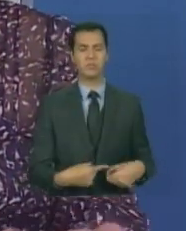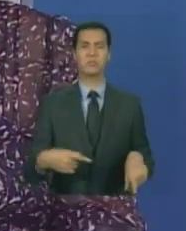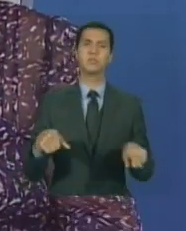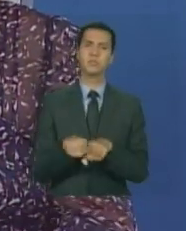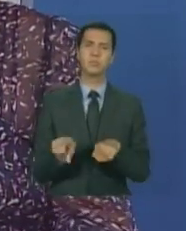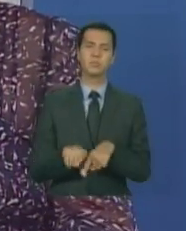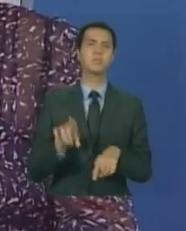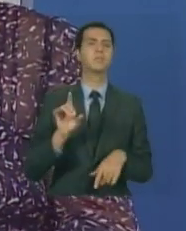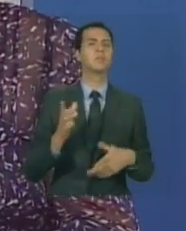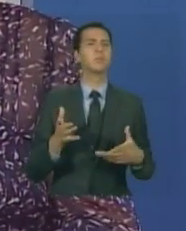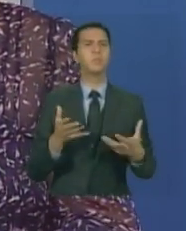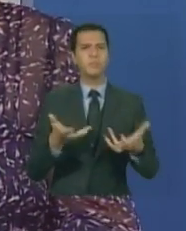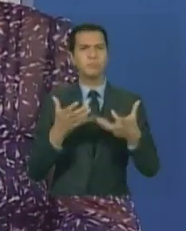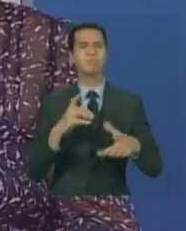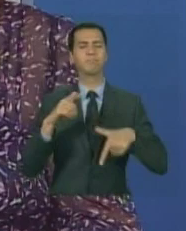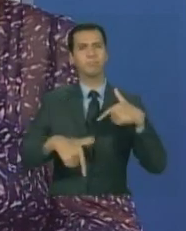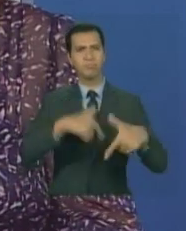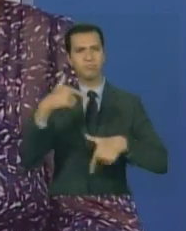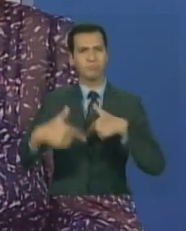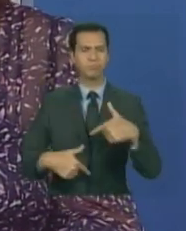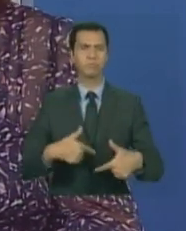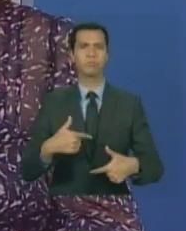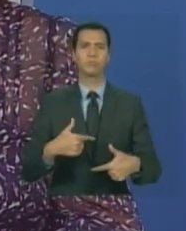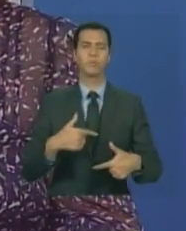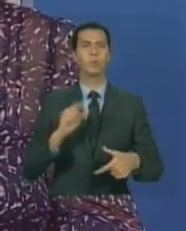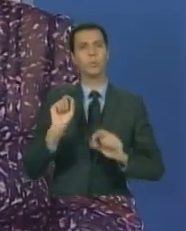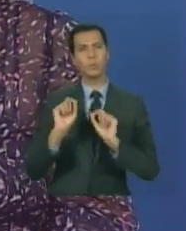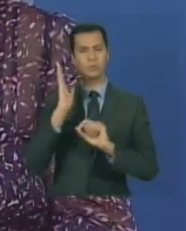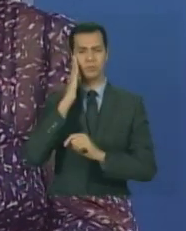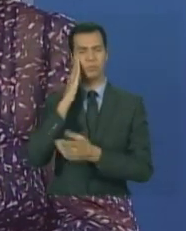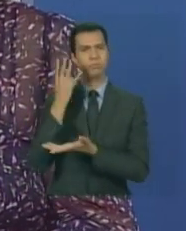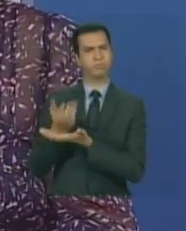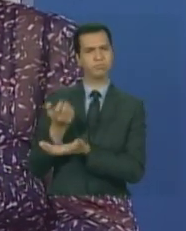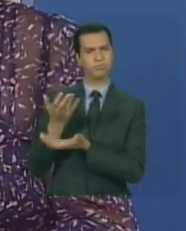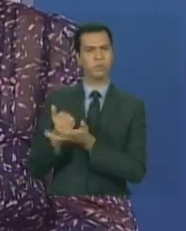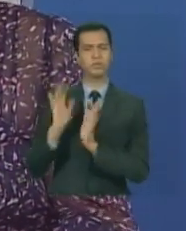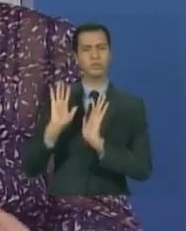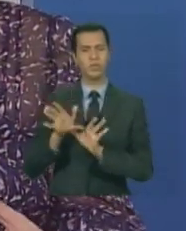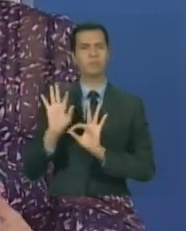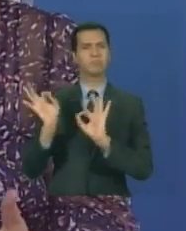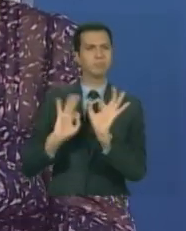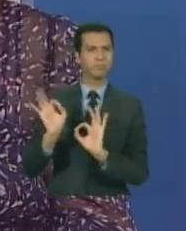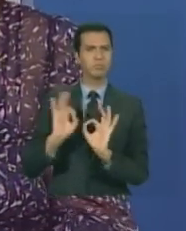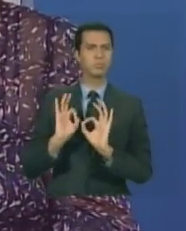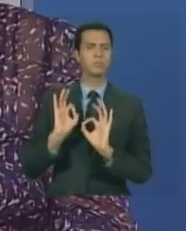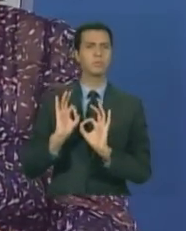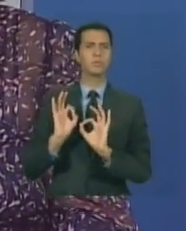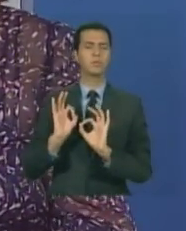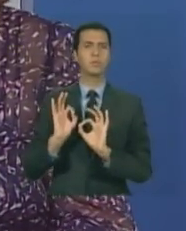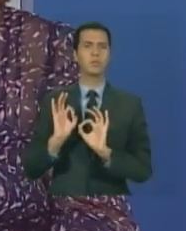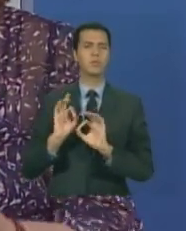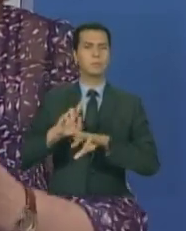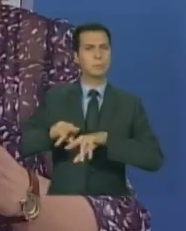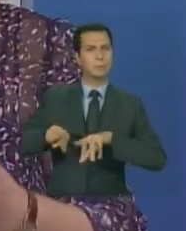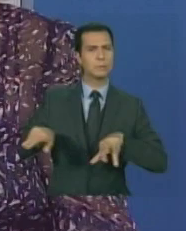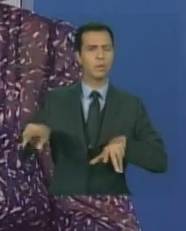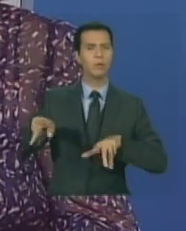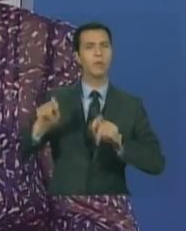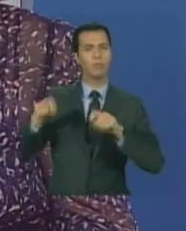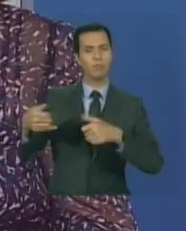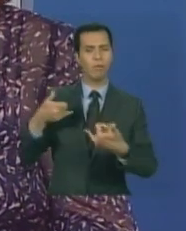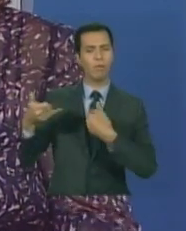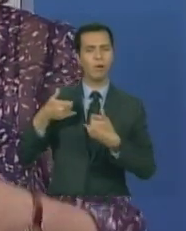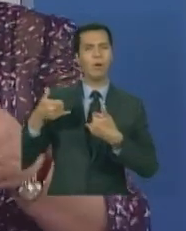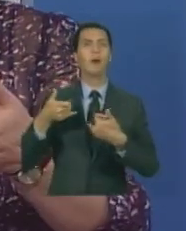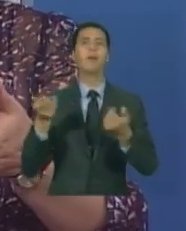seja, está trabalhando os dados existentes, a disponibilidade de dados para que a gente cada vez mais tenha